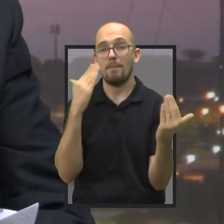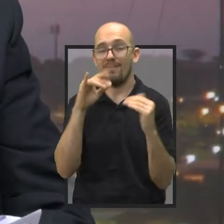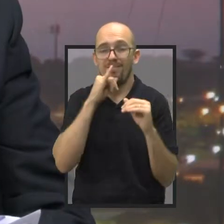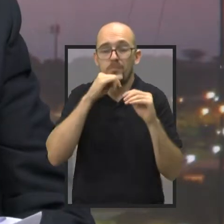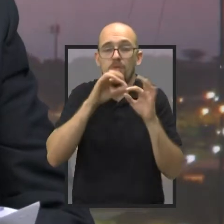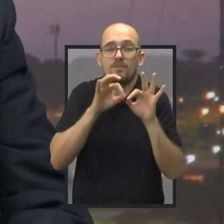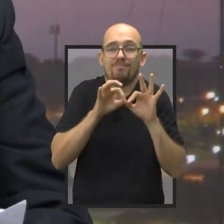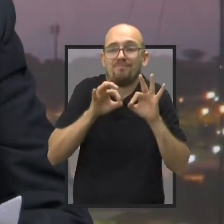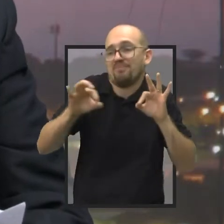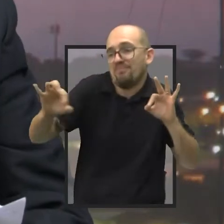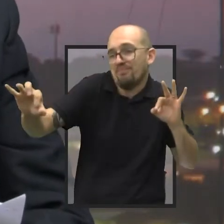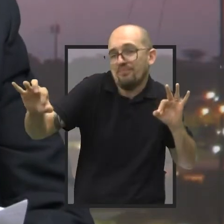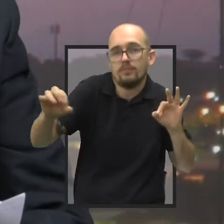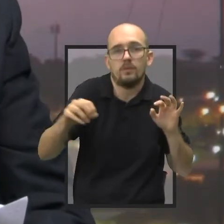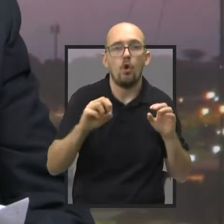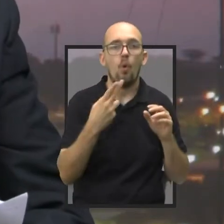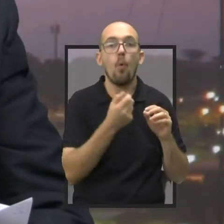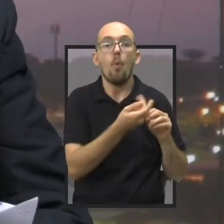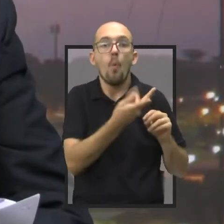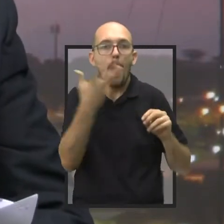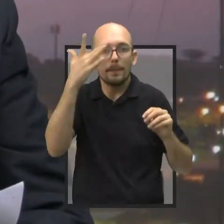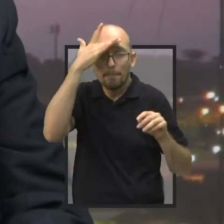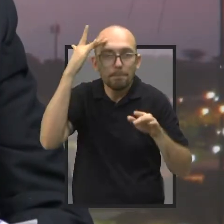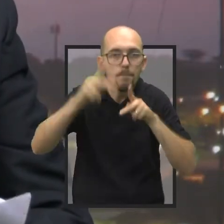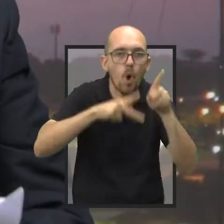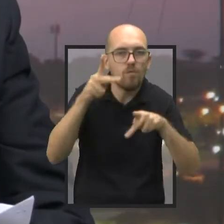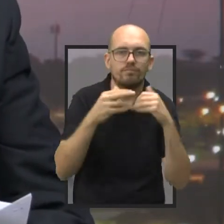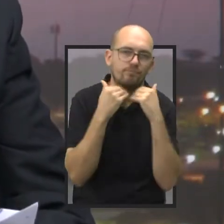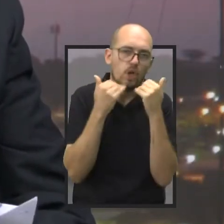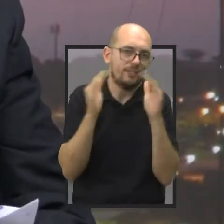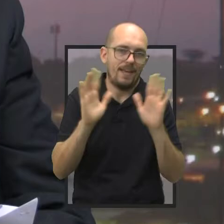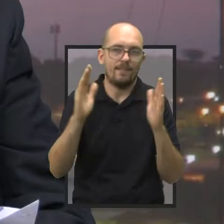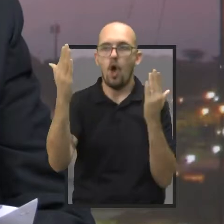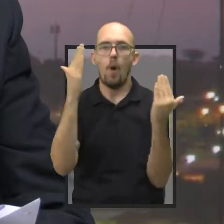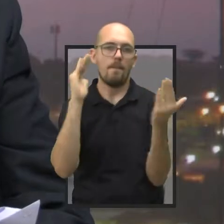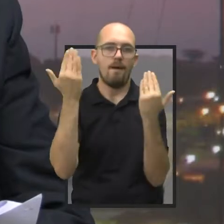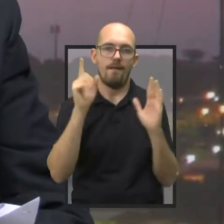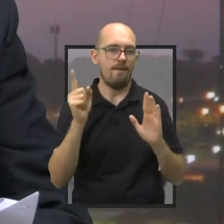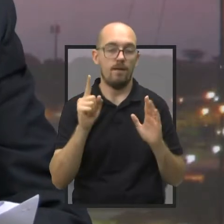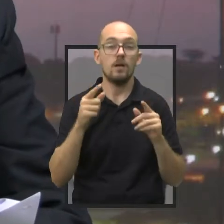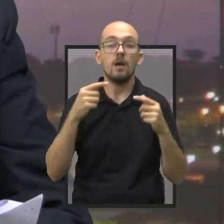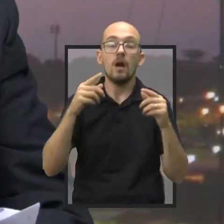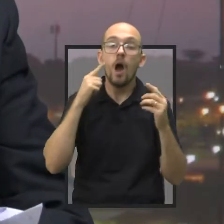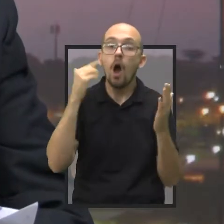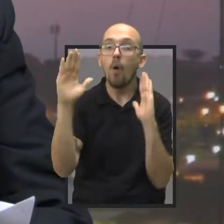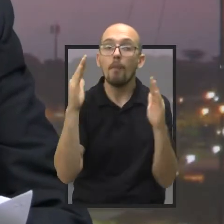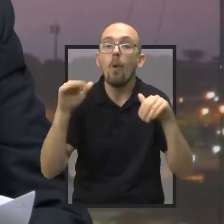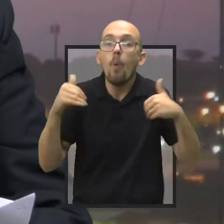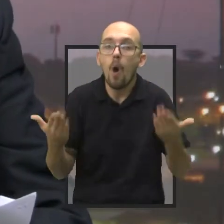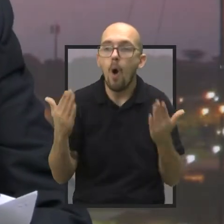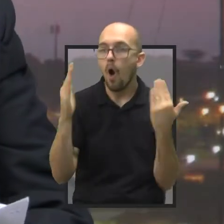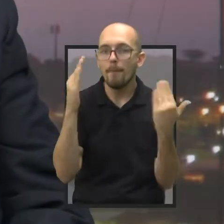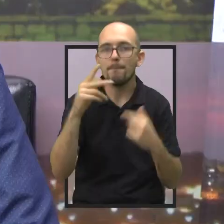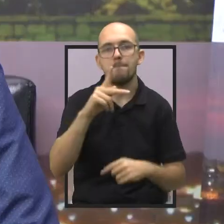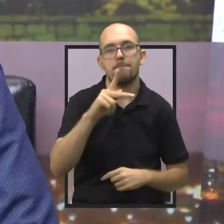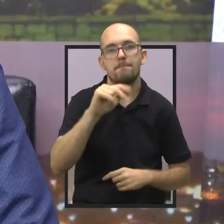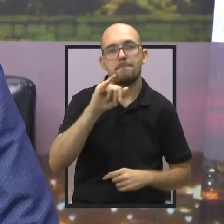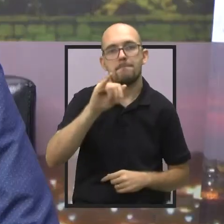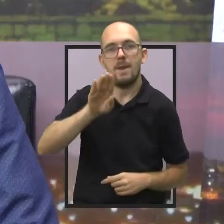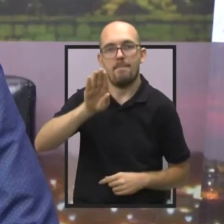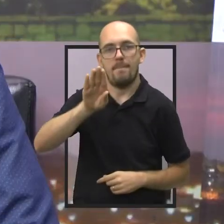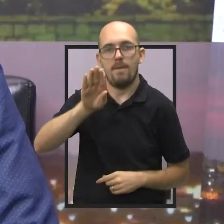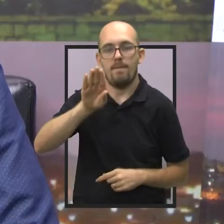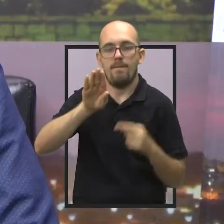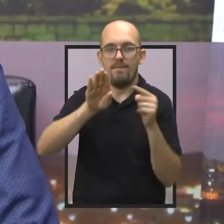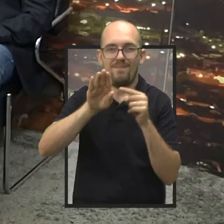de habitantes, a gente não tem uma correlação adequada. Então a gente faz uma comparação entre os países, inclusive, como vocês